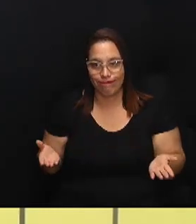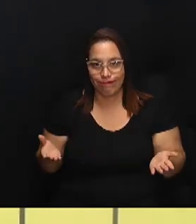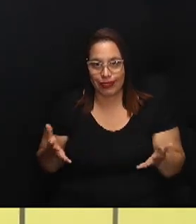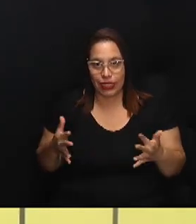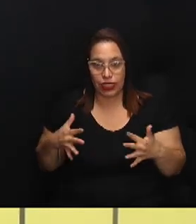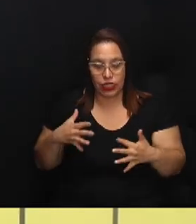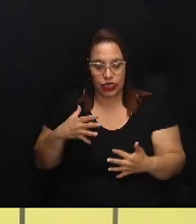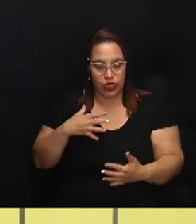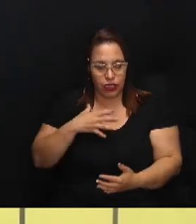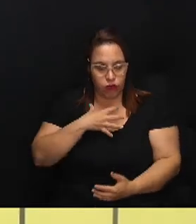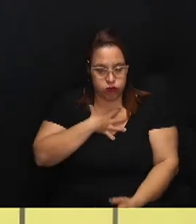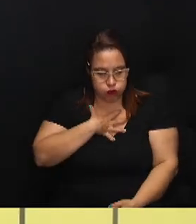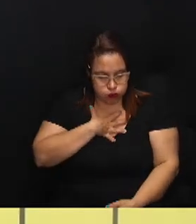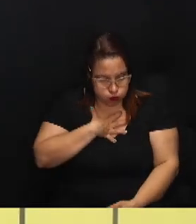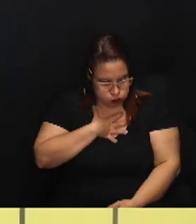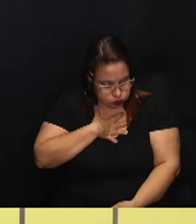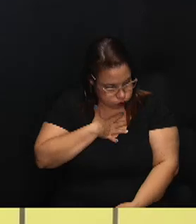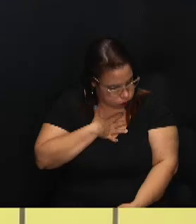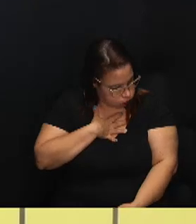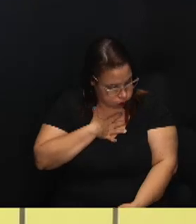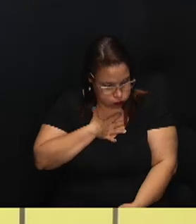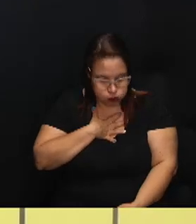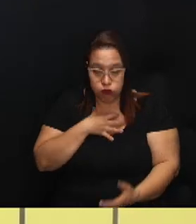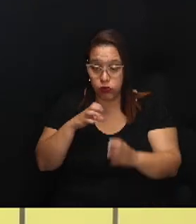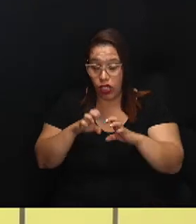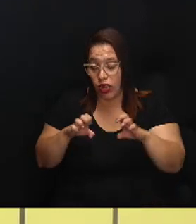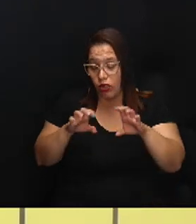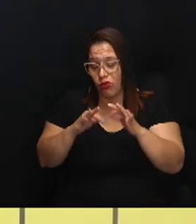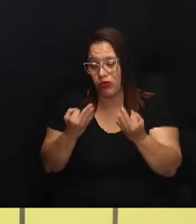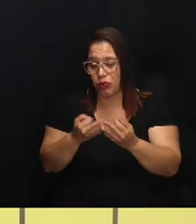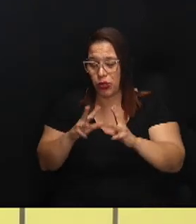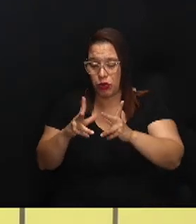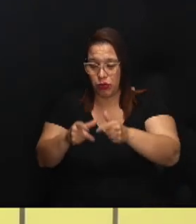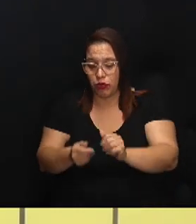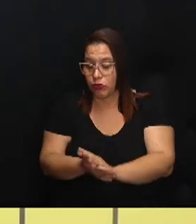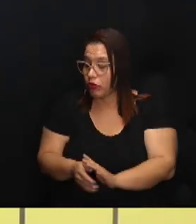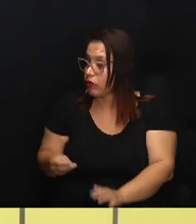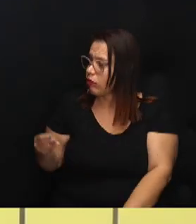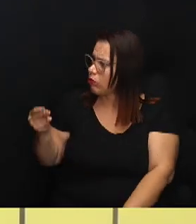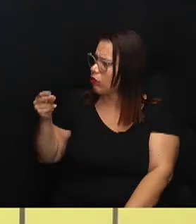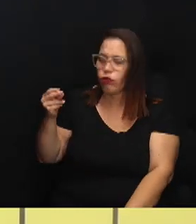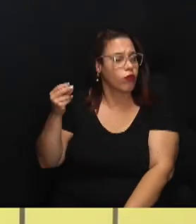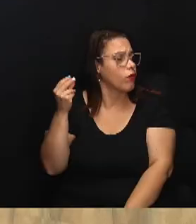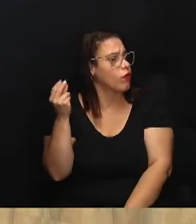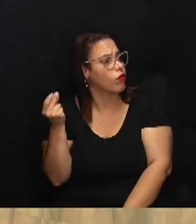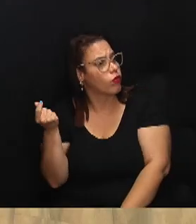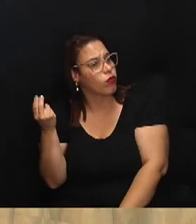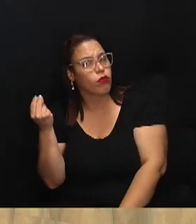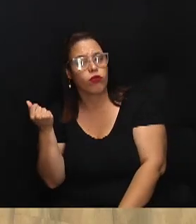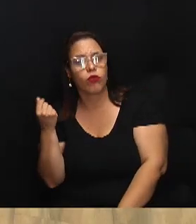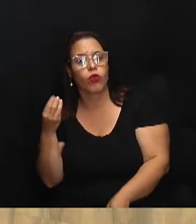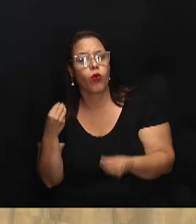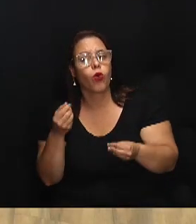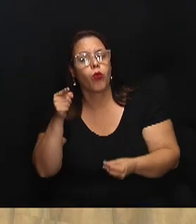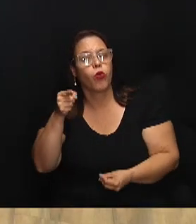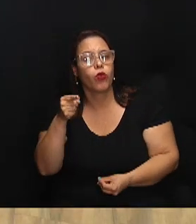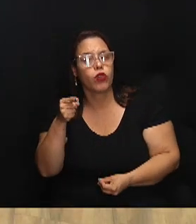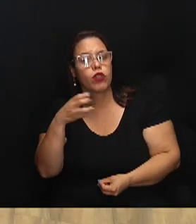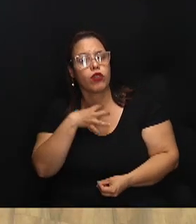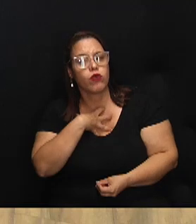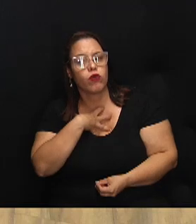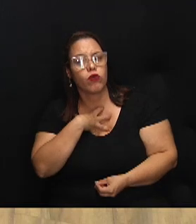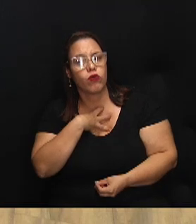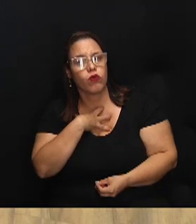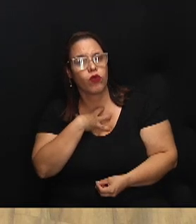abalou completamente também a estrutura familiar como um todo. Mas né? na época, como você ficou? Você se